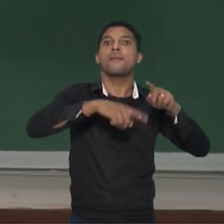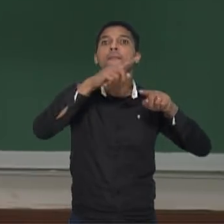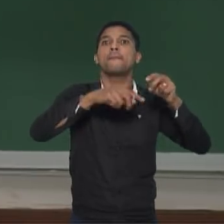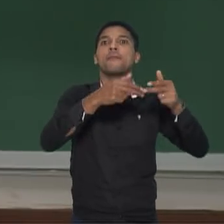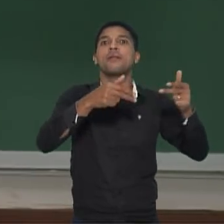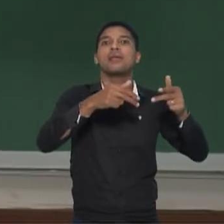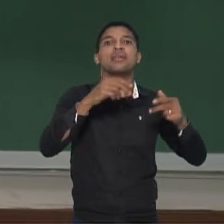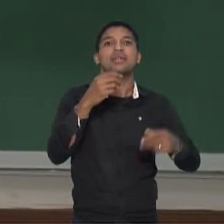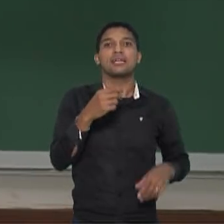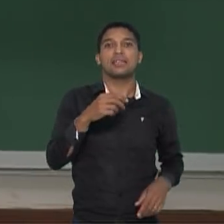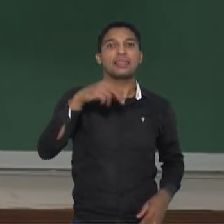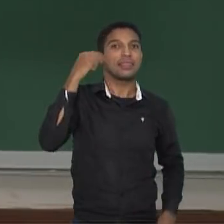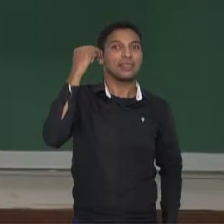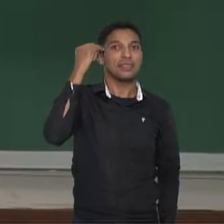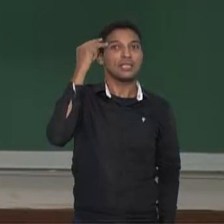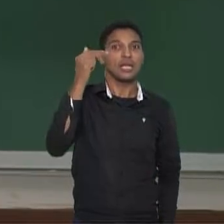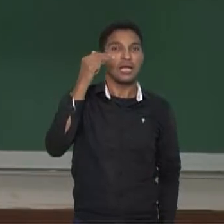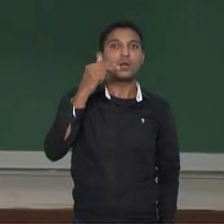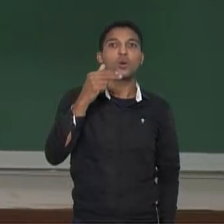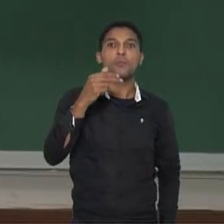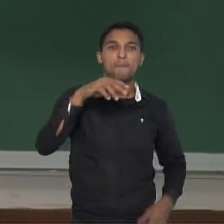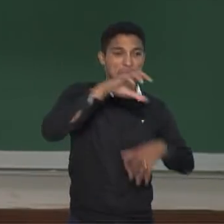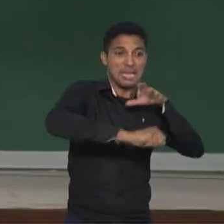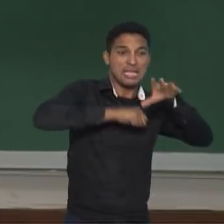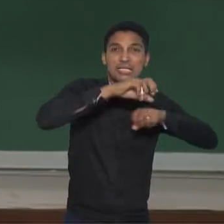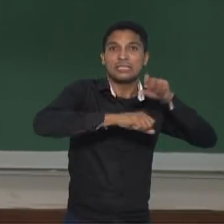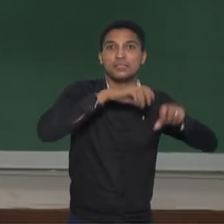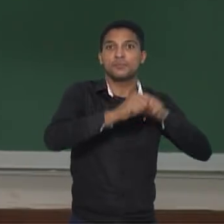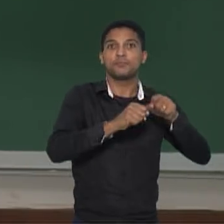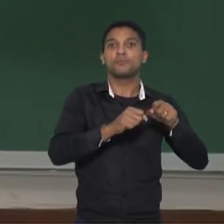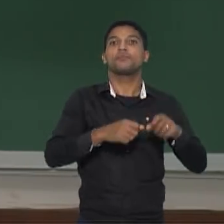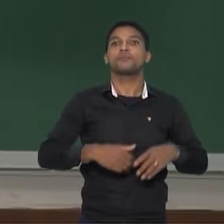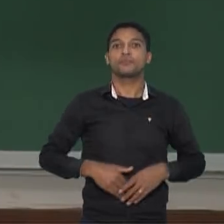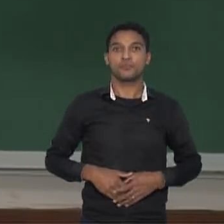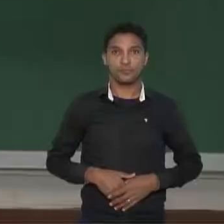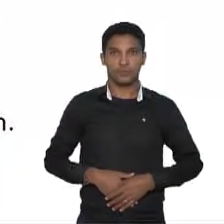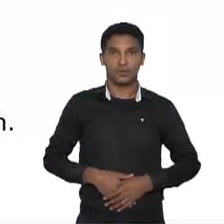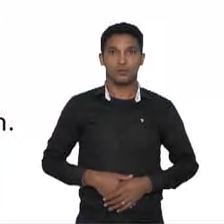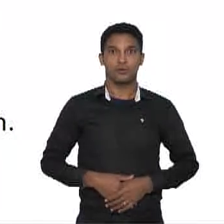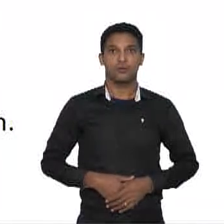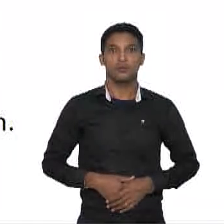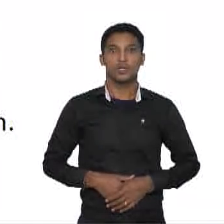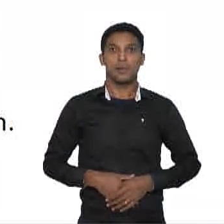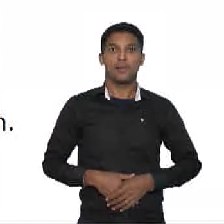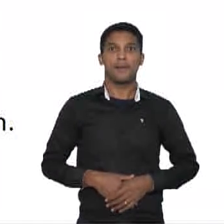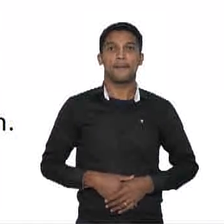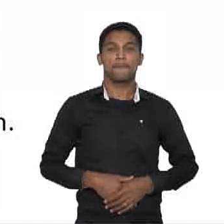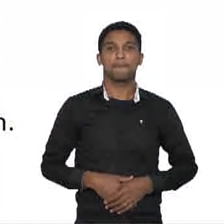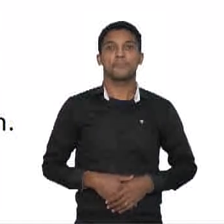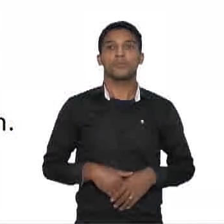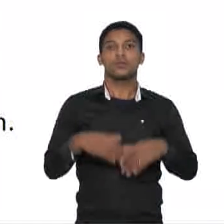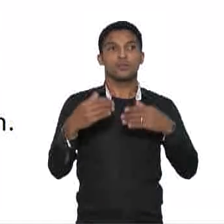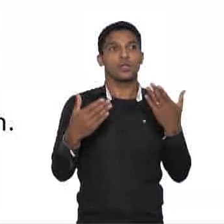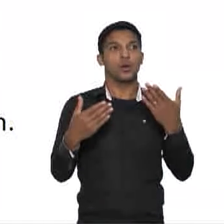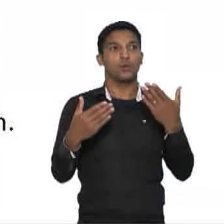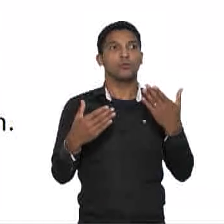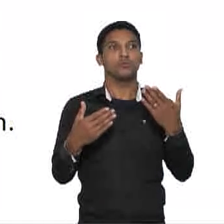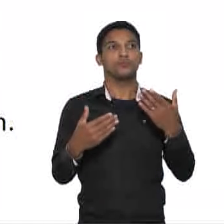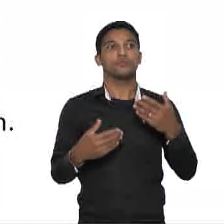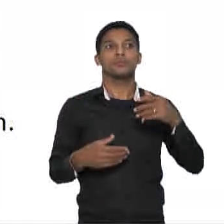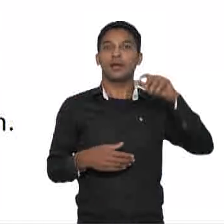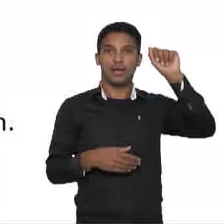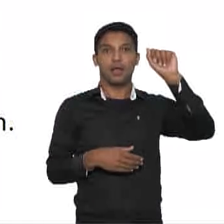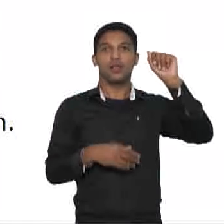descarga poluidora, né, lugares que eu possa poluir mais. Bom, vamos ver porque as outras estavam erradas. A primeira vai